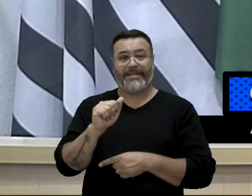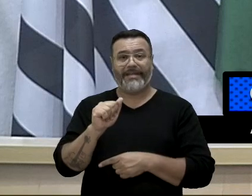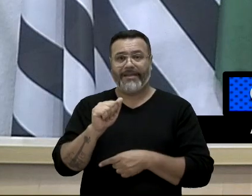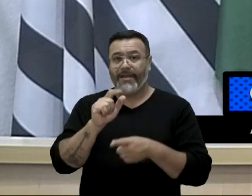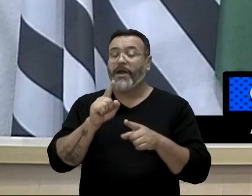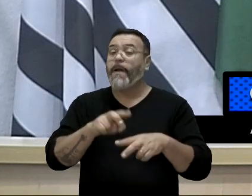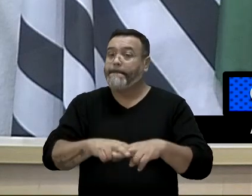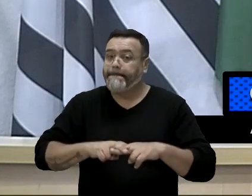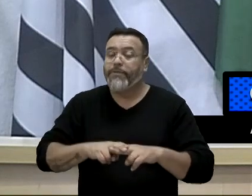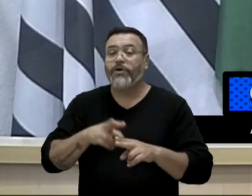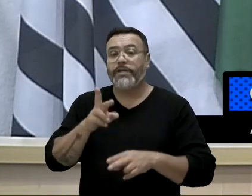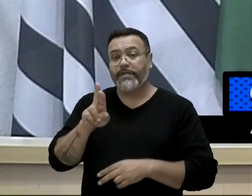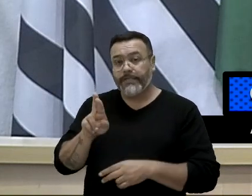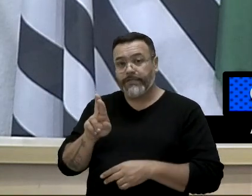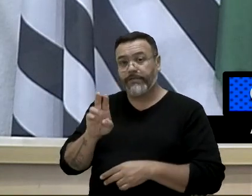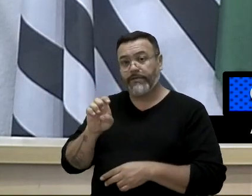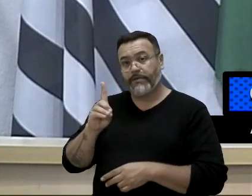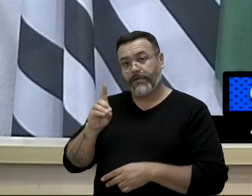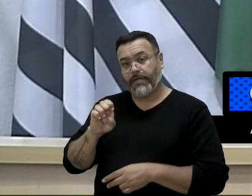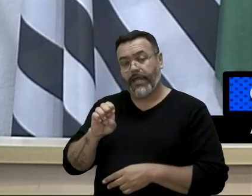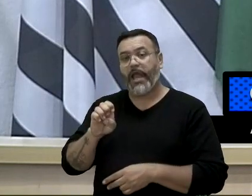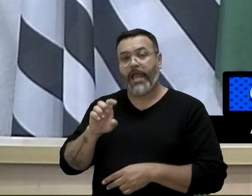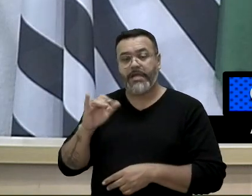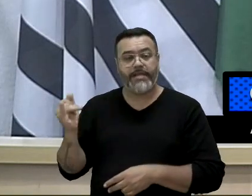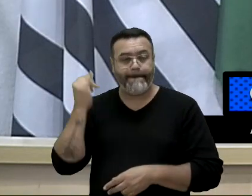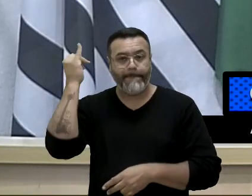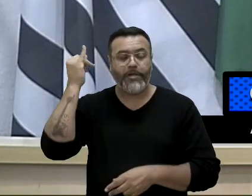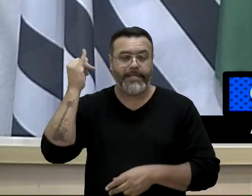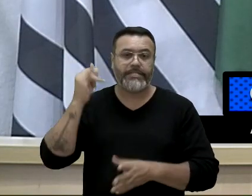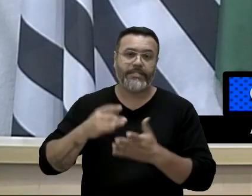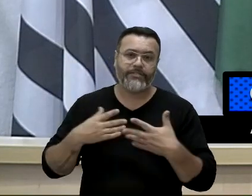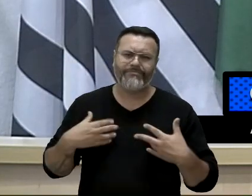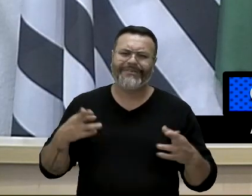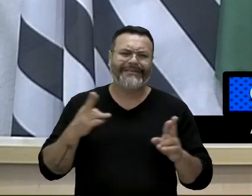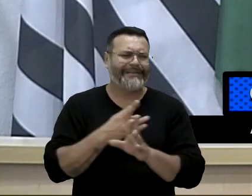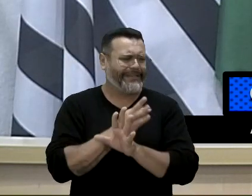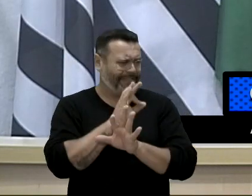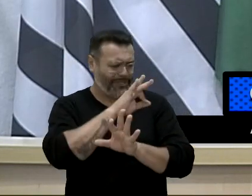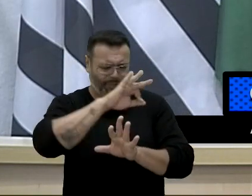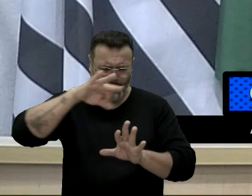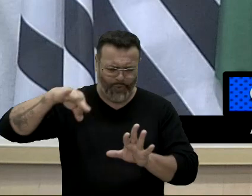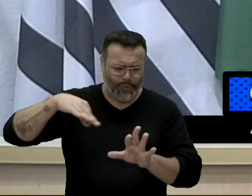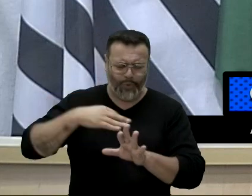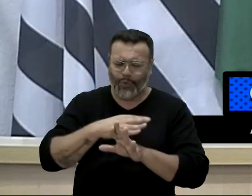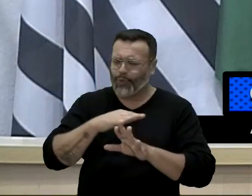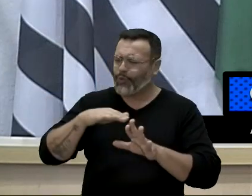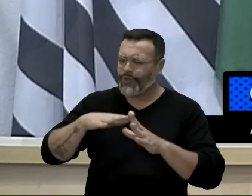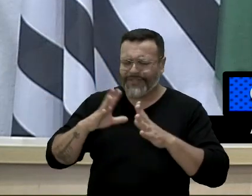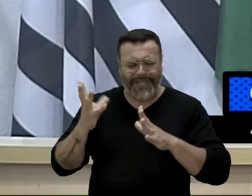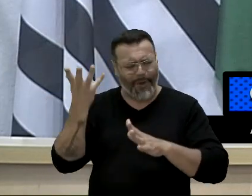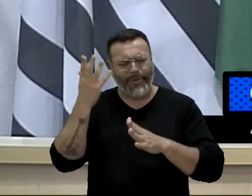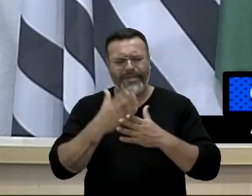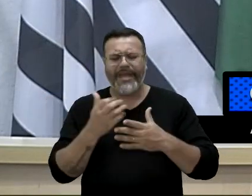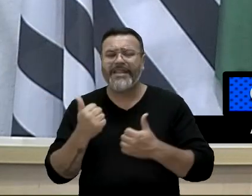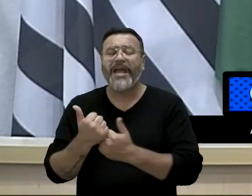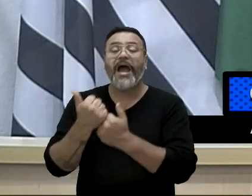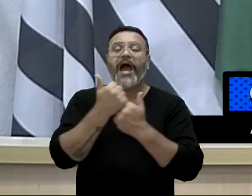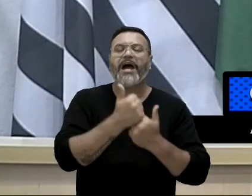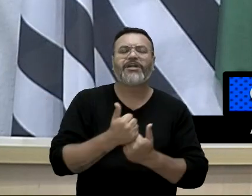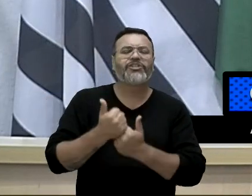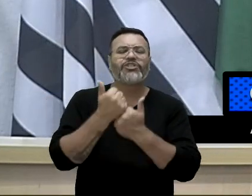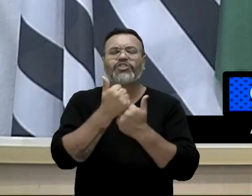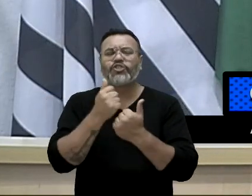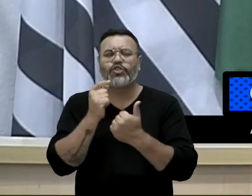muito importante. E todas essas questões, eu acho que contribuem para essa questão da ansiedade, da